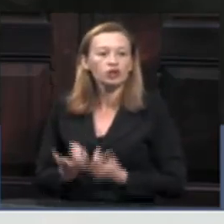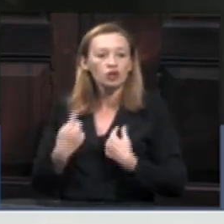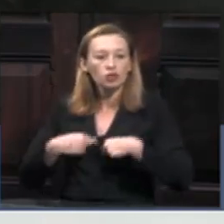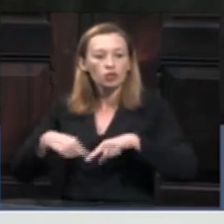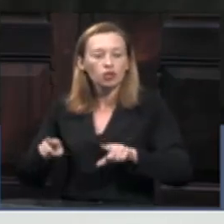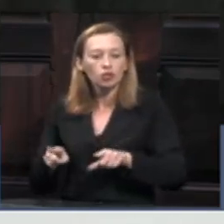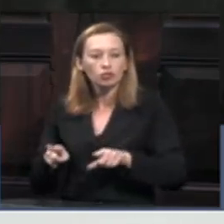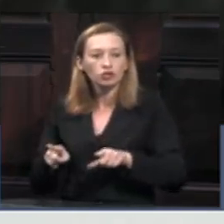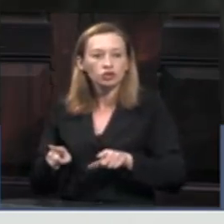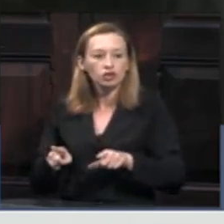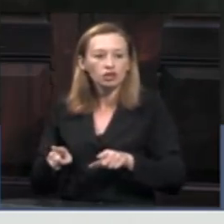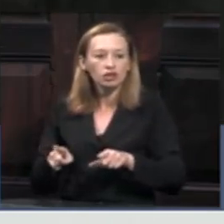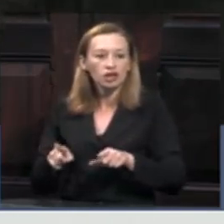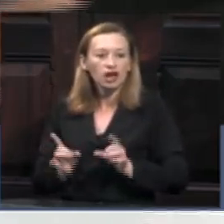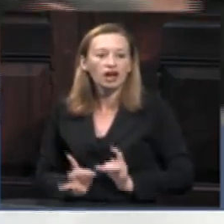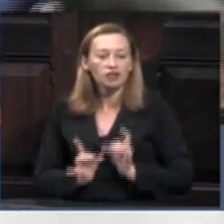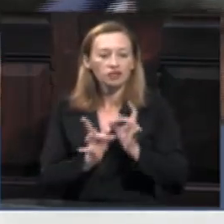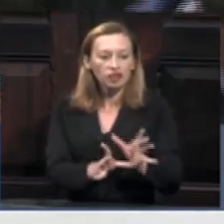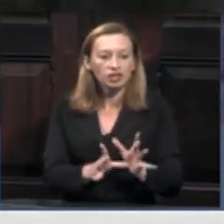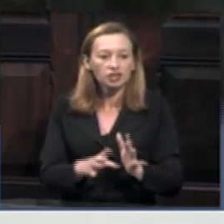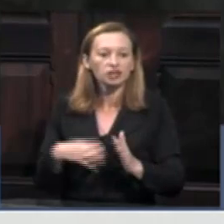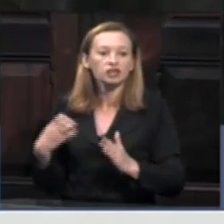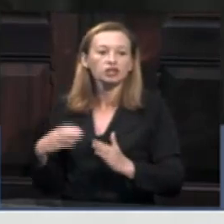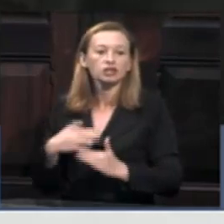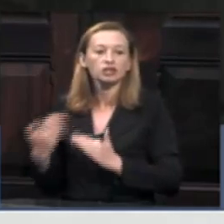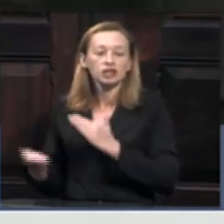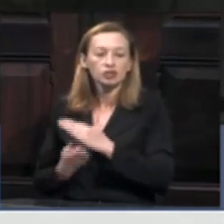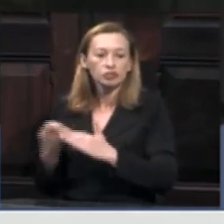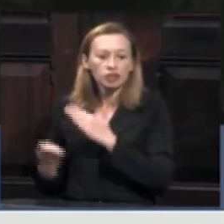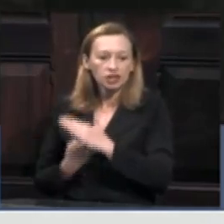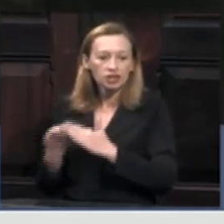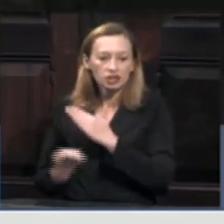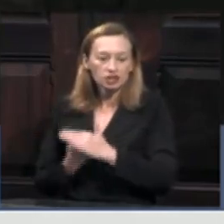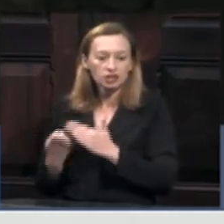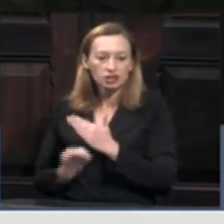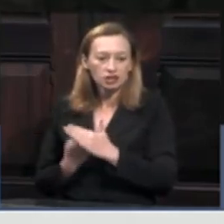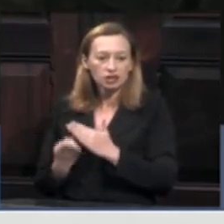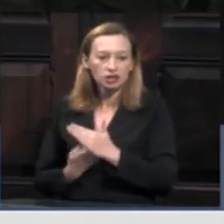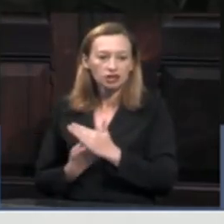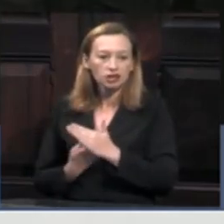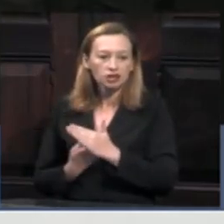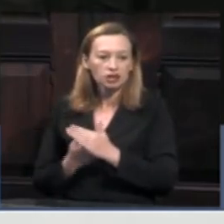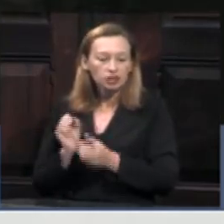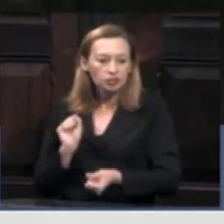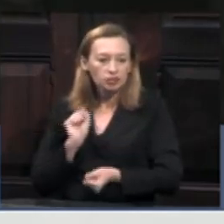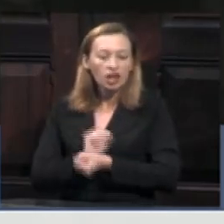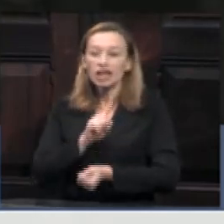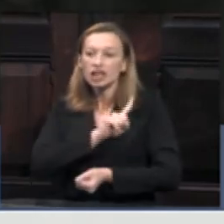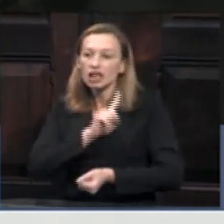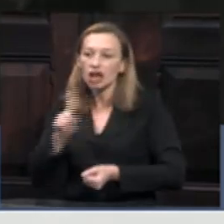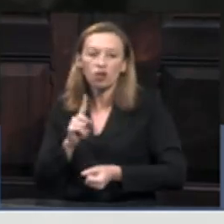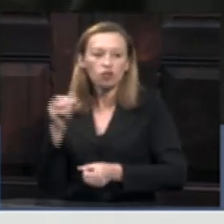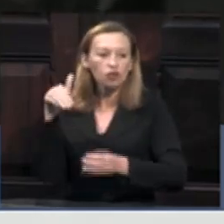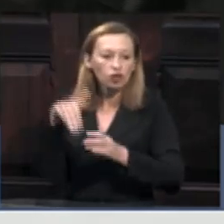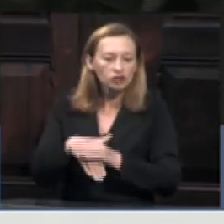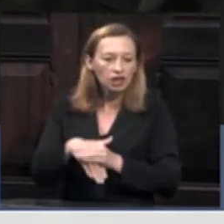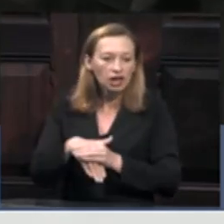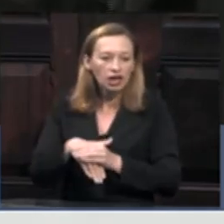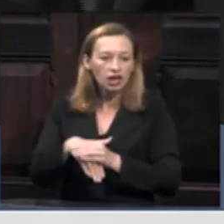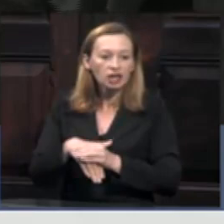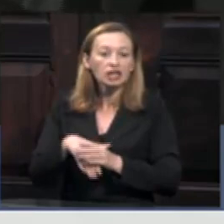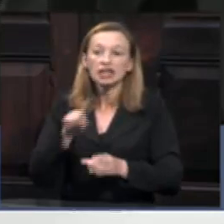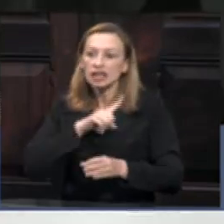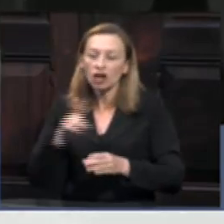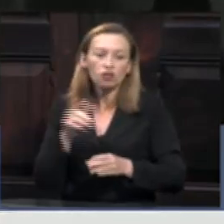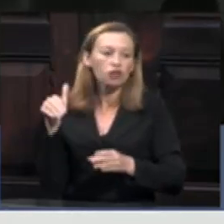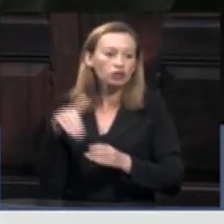contra a privatização nesse momento é fazer obstrução, é não votar. Não